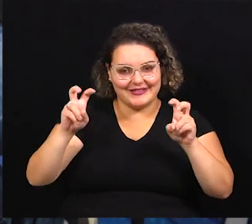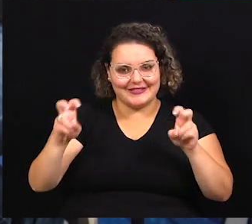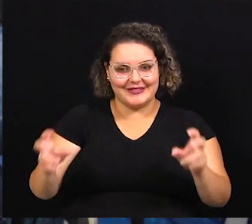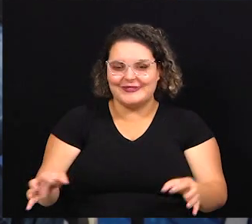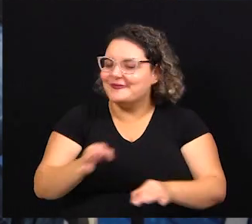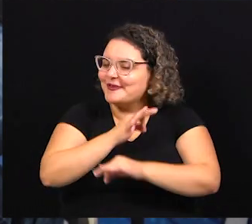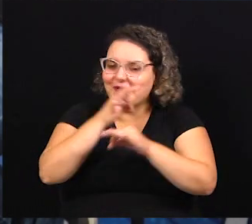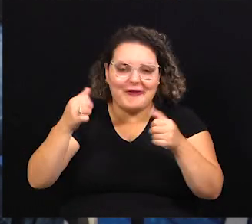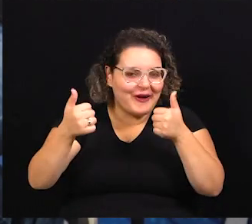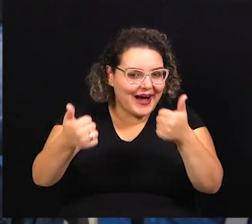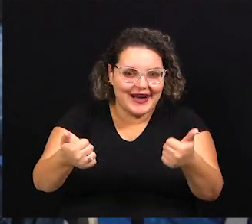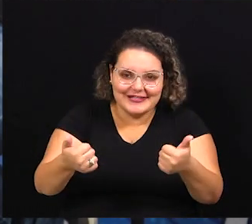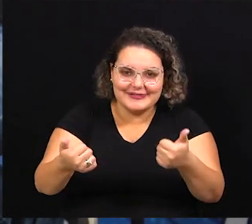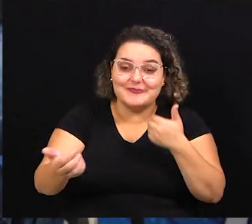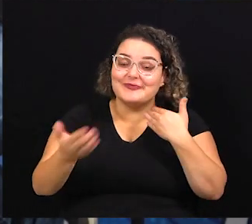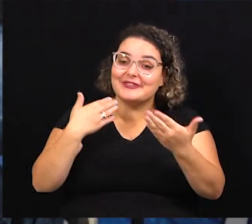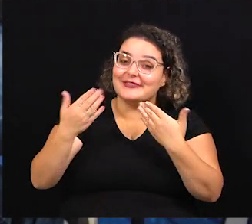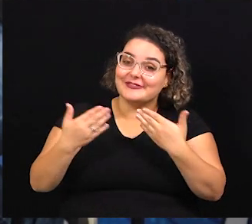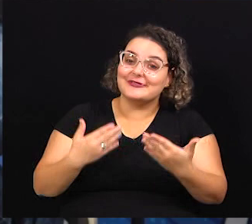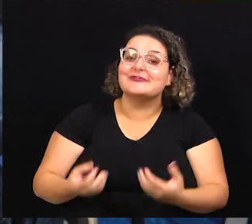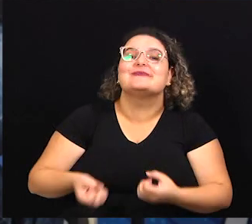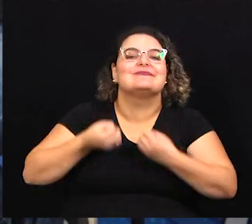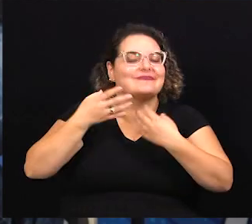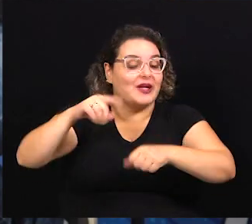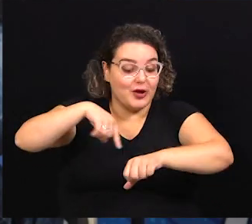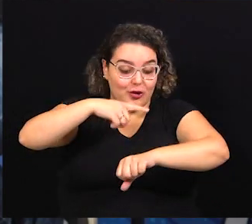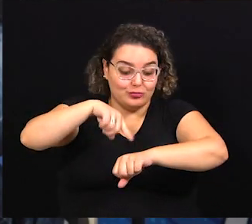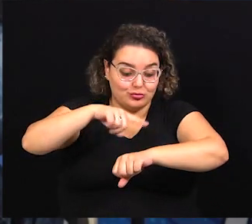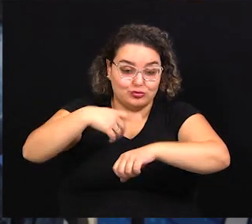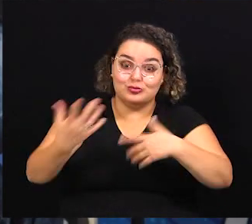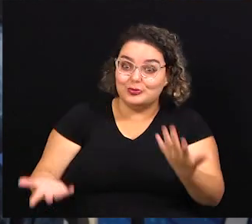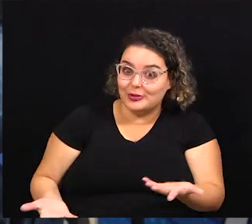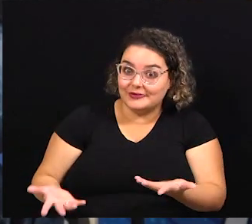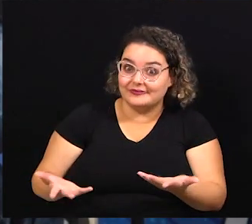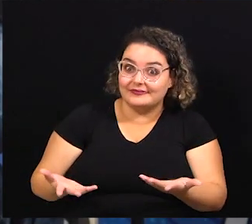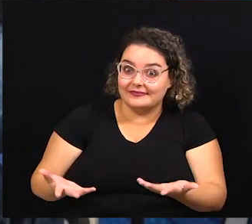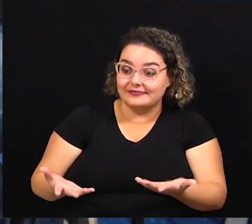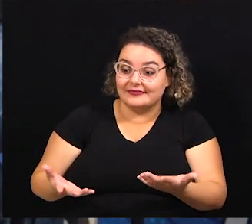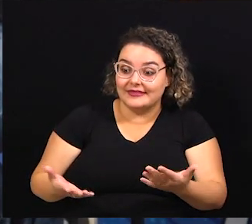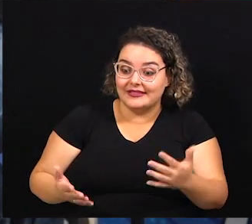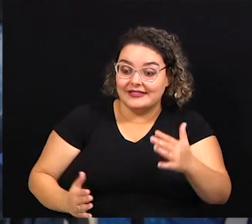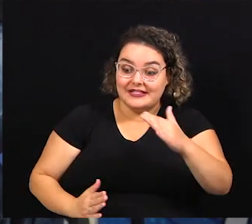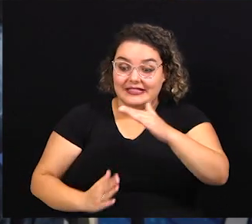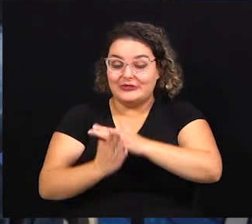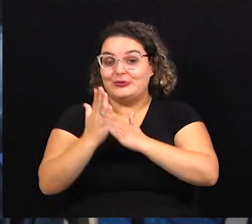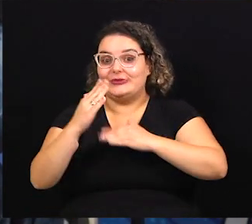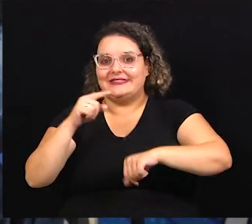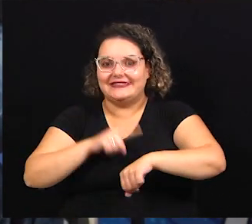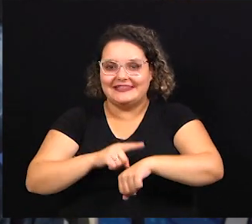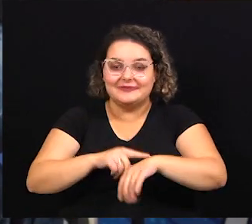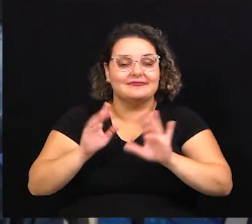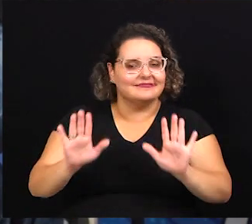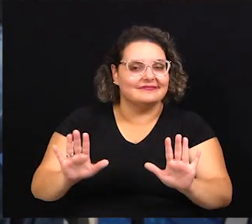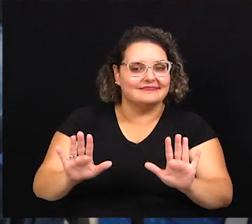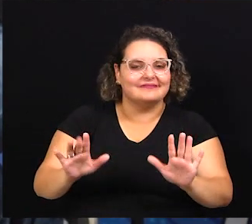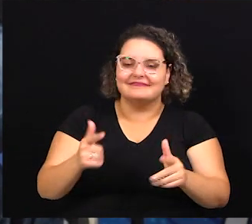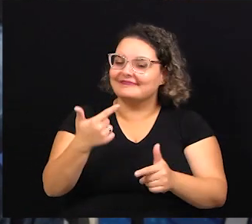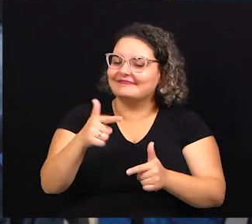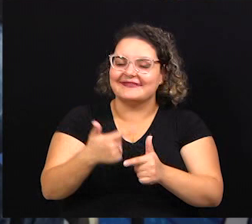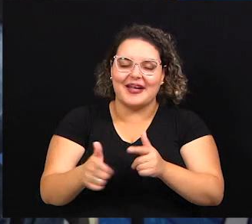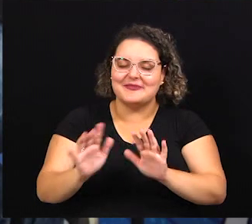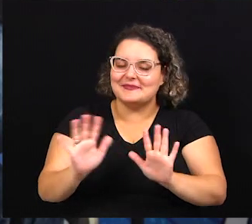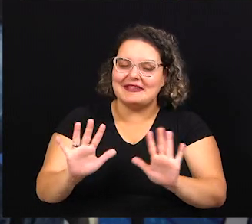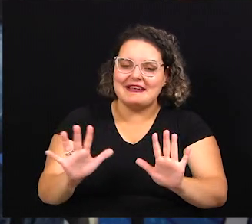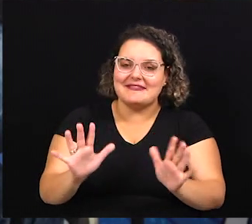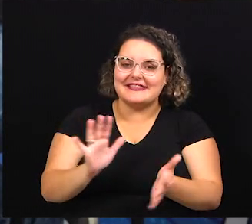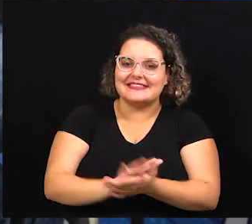favorito. Não, tá, foi ótimo aqui. O bate-papo, quando é bom, passa rápido. Até estouramos nosso tempo aqui,